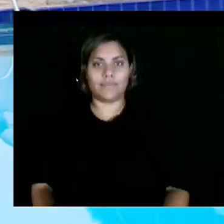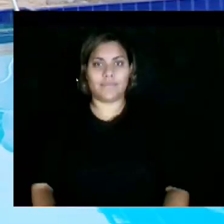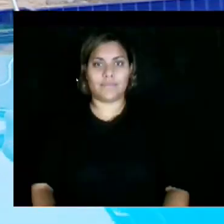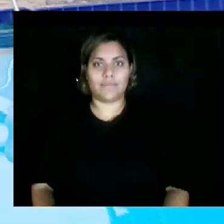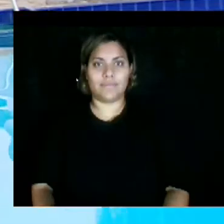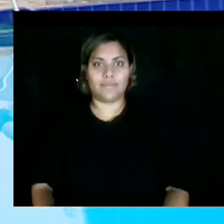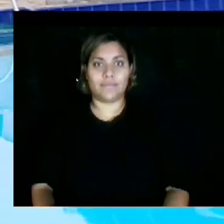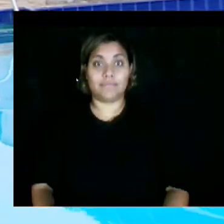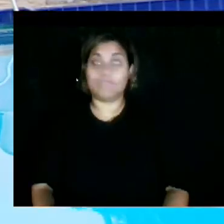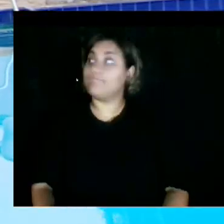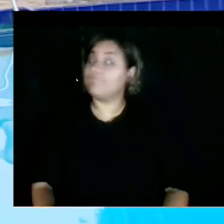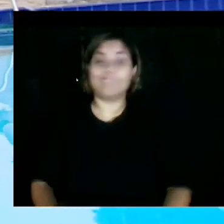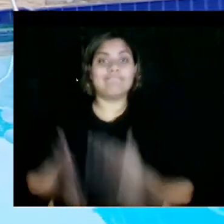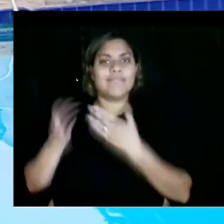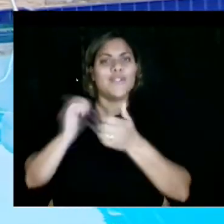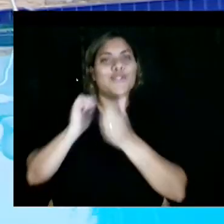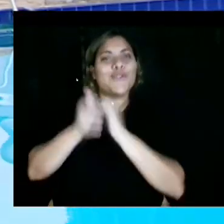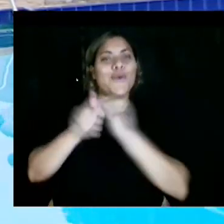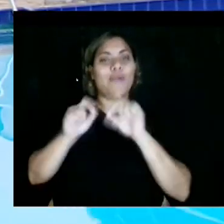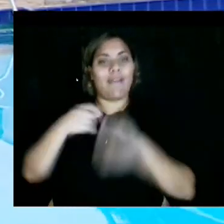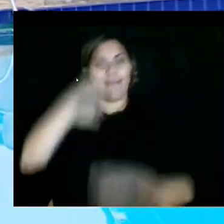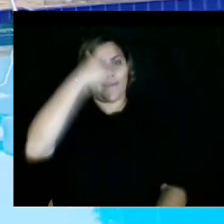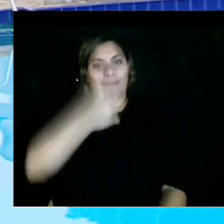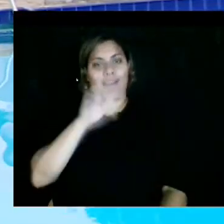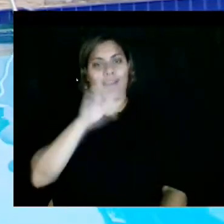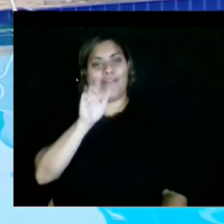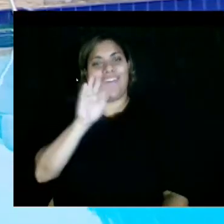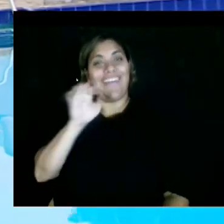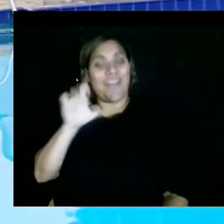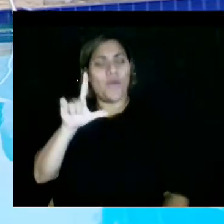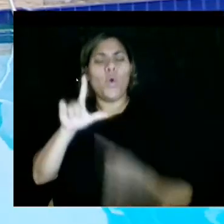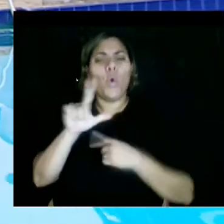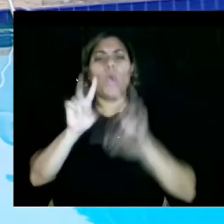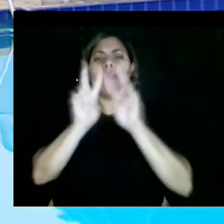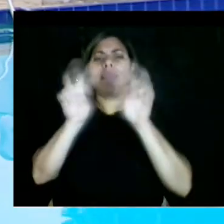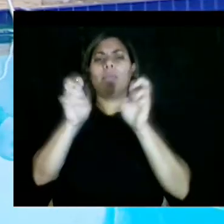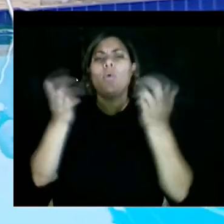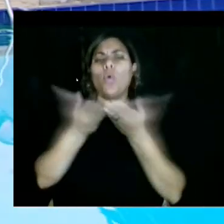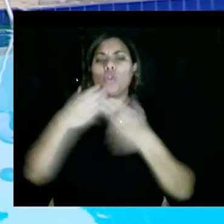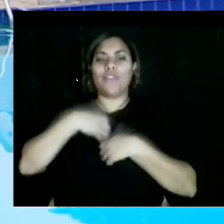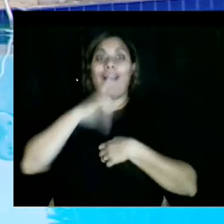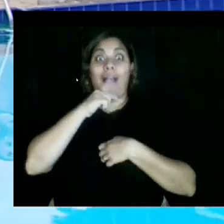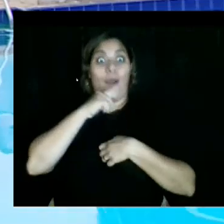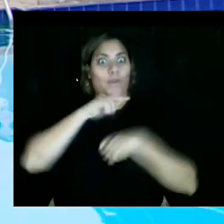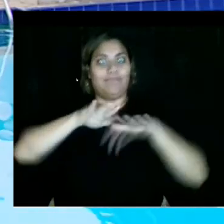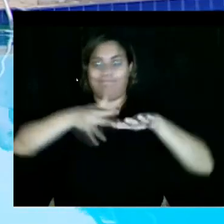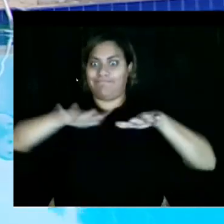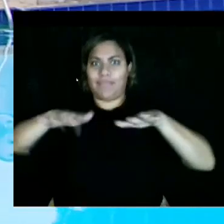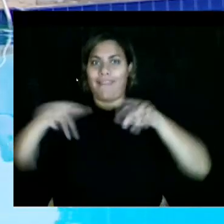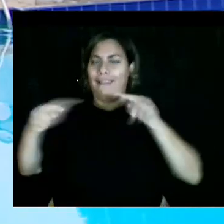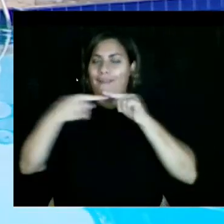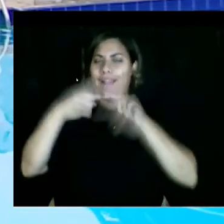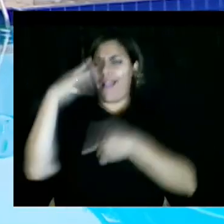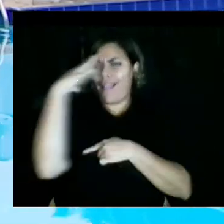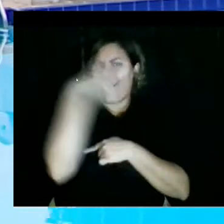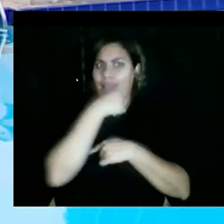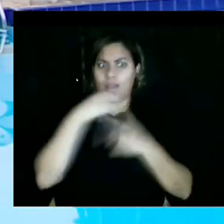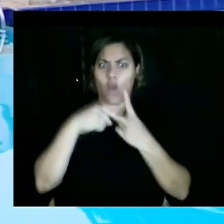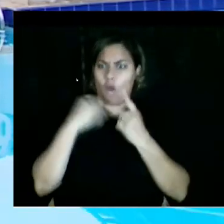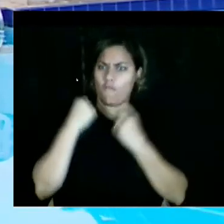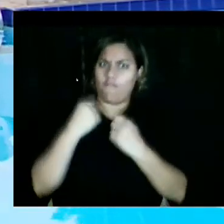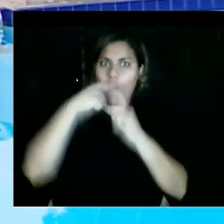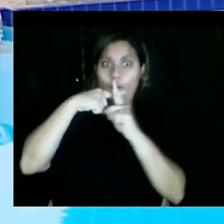Olha o esporte aí, eu sou o Rafael Turati. O tema de hoje é uma modalidade aquática que alia beleza, potência e habilidade,